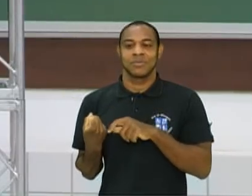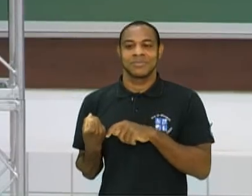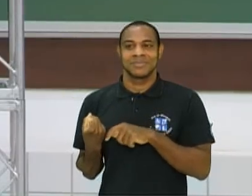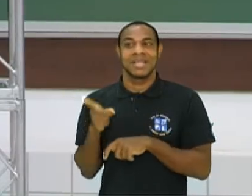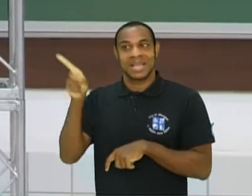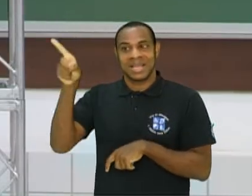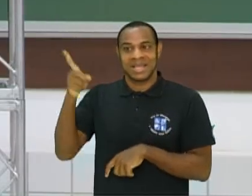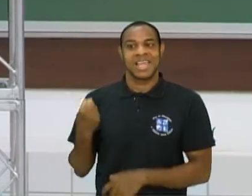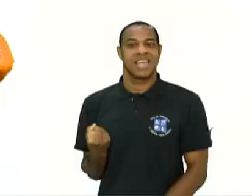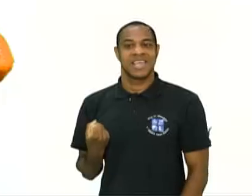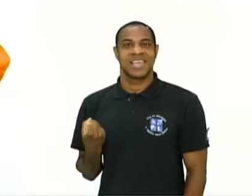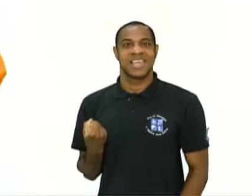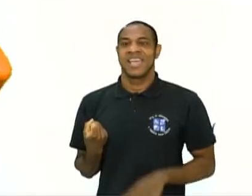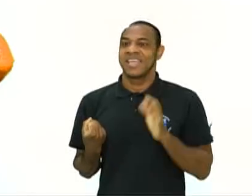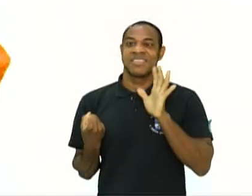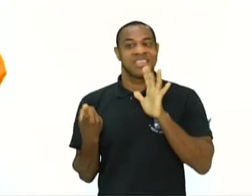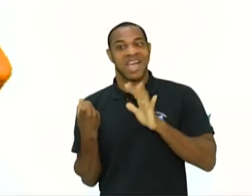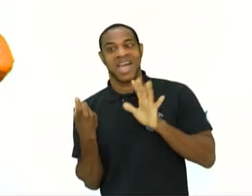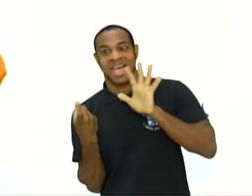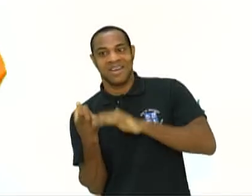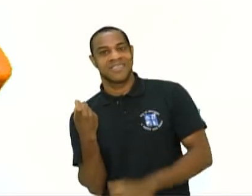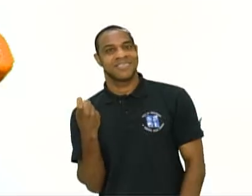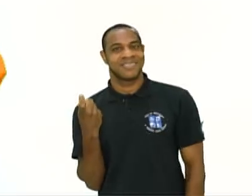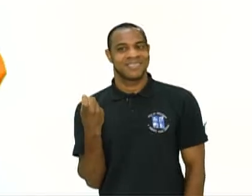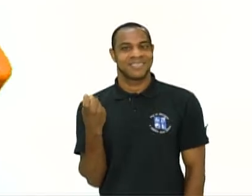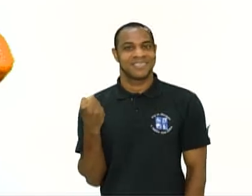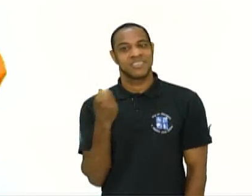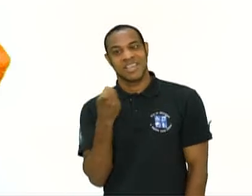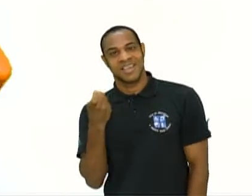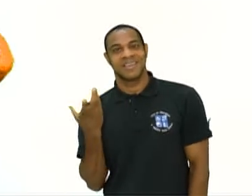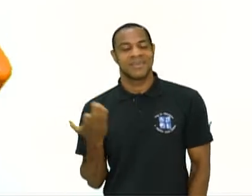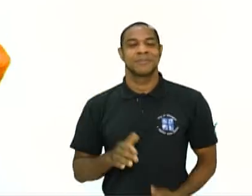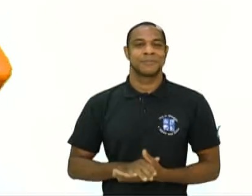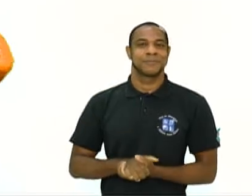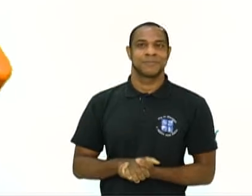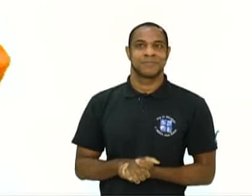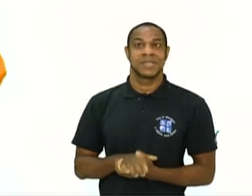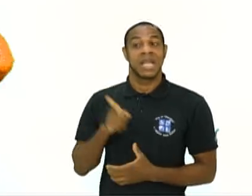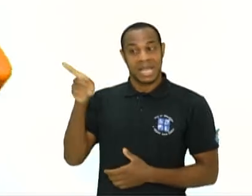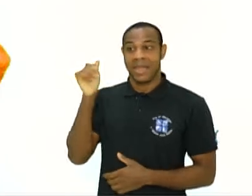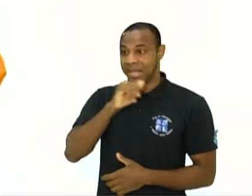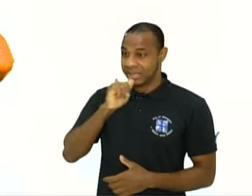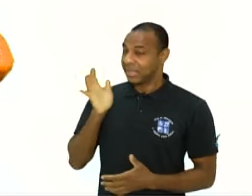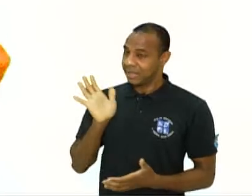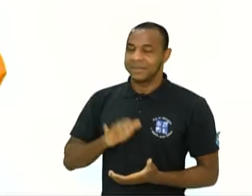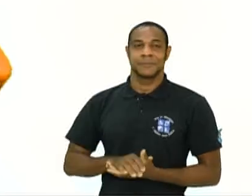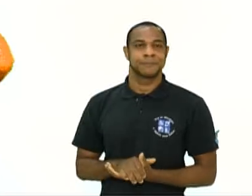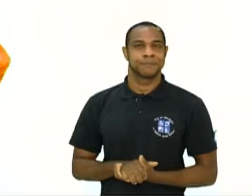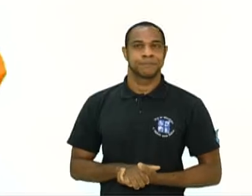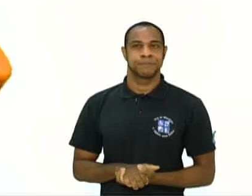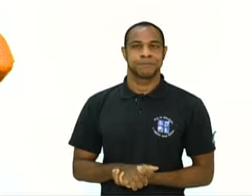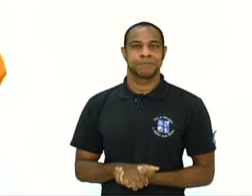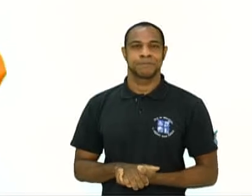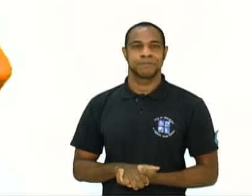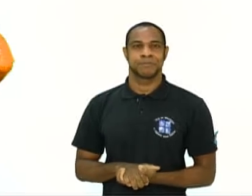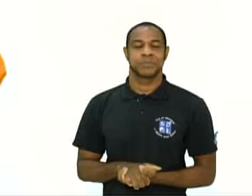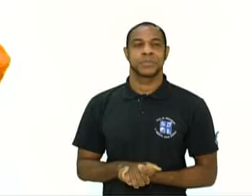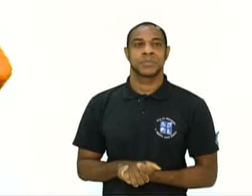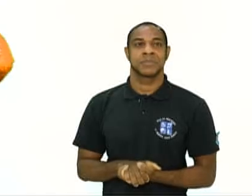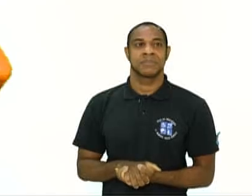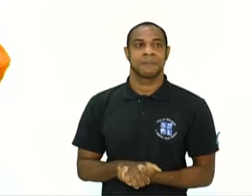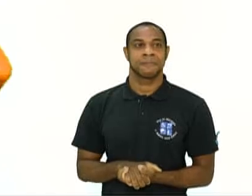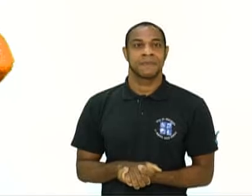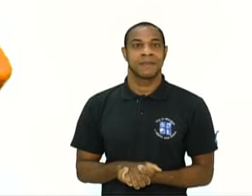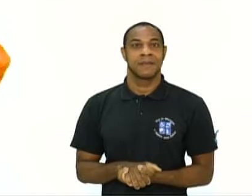American here gesto can be seen as an insult in most Asian country. Então veja só,